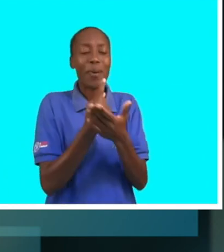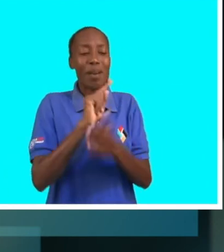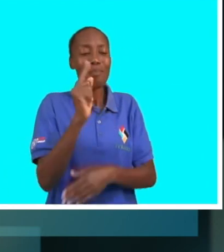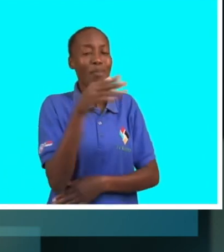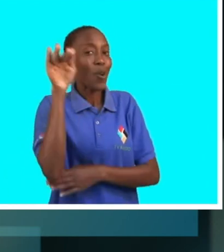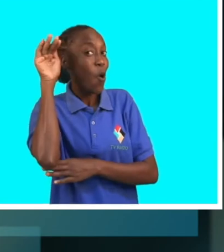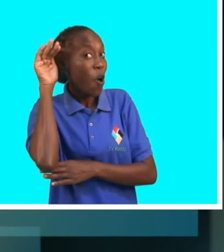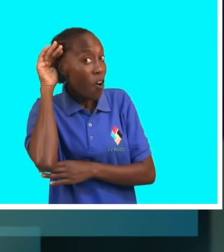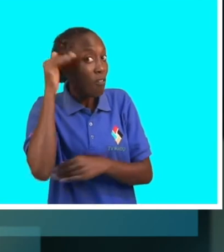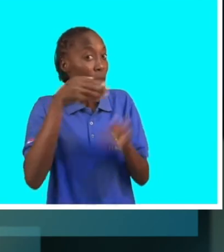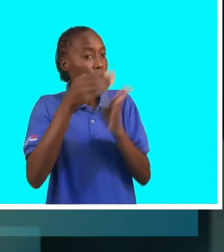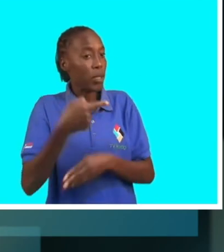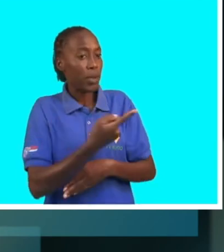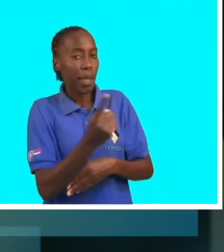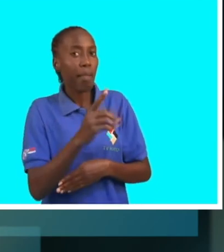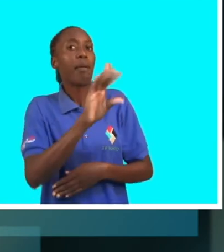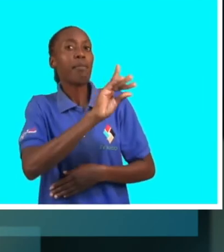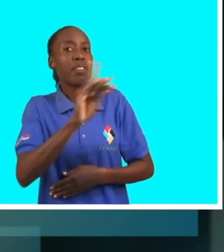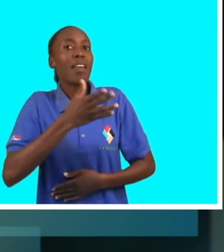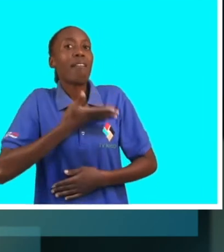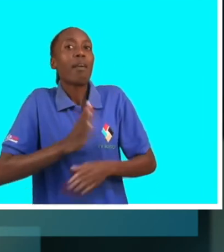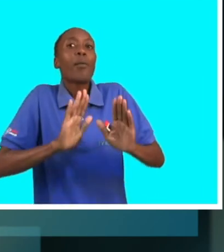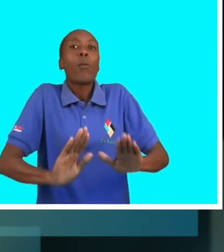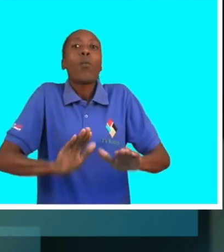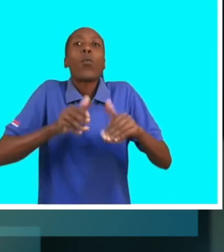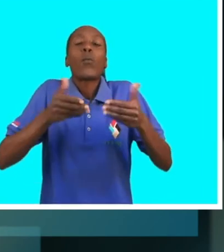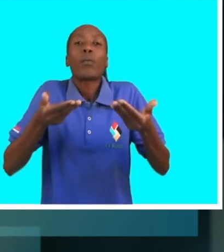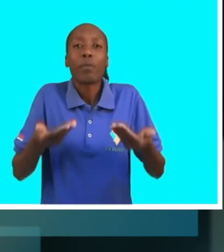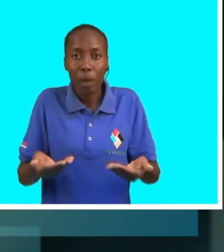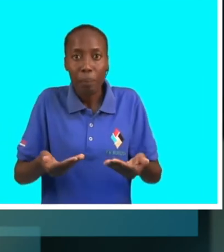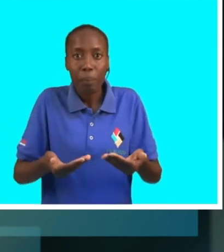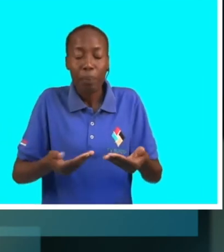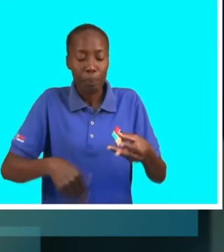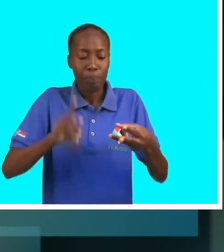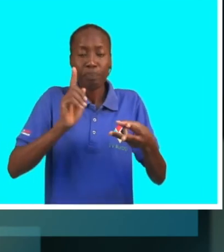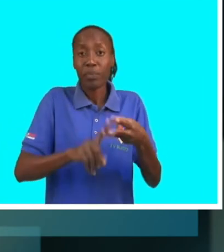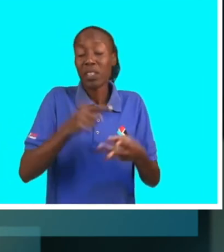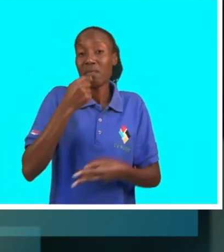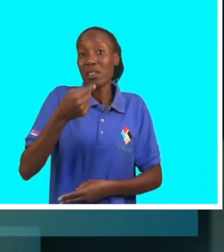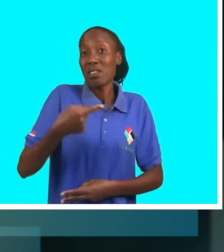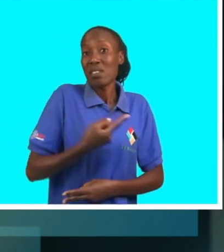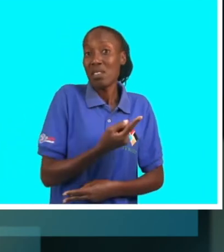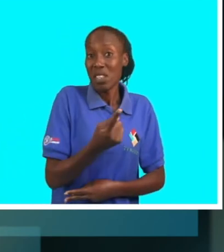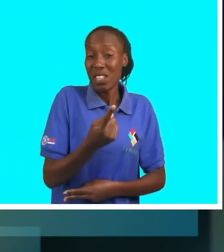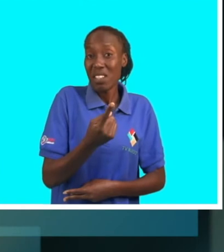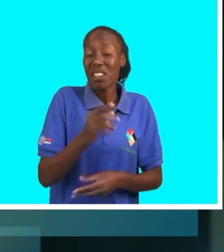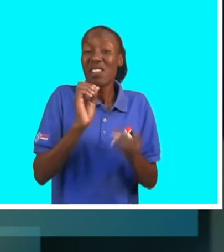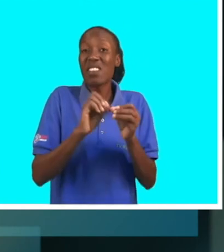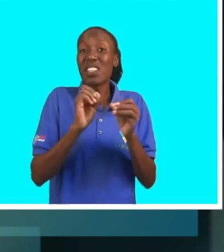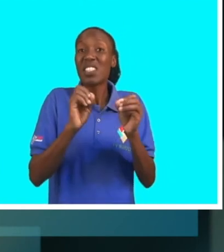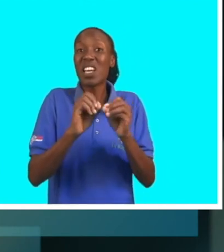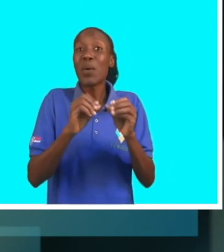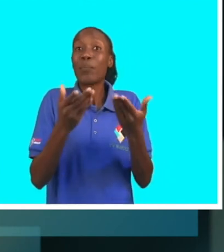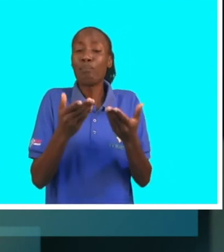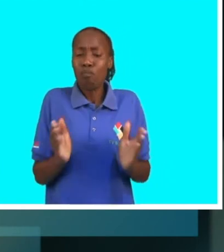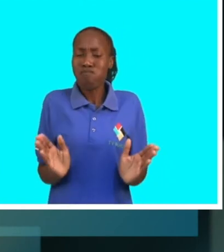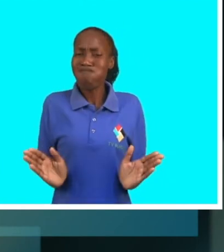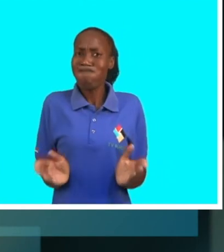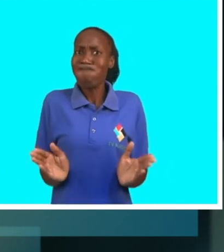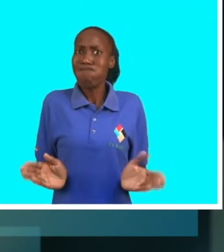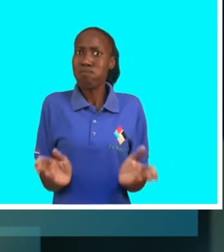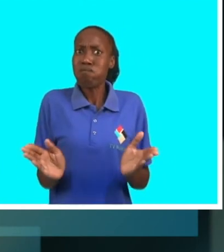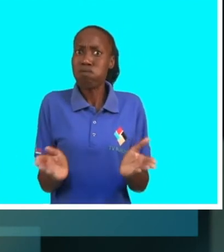sem ouvir a nós. Daí, este modo que mobiliza